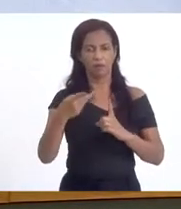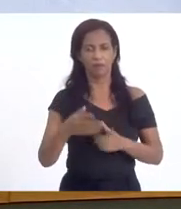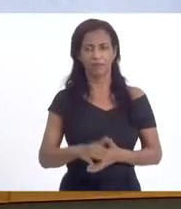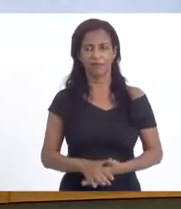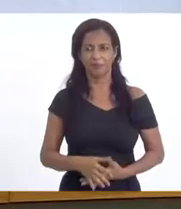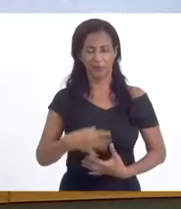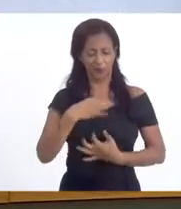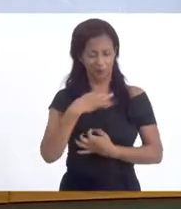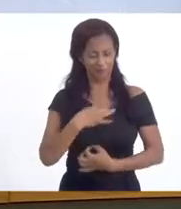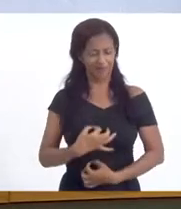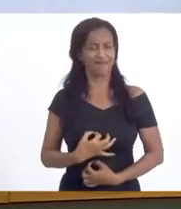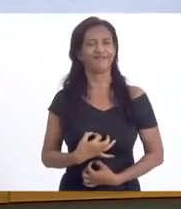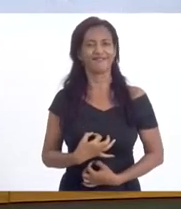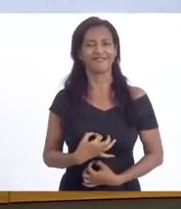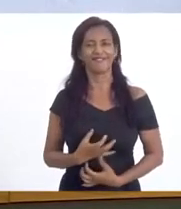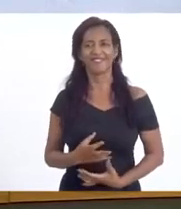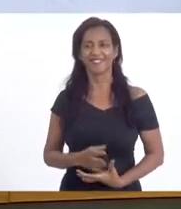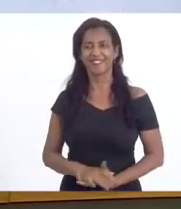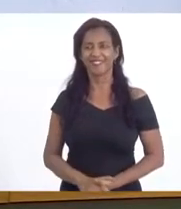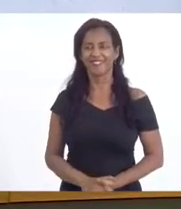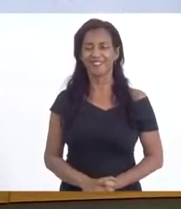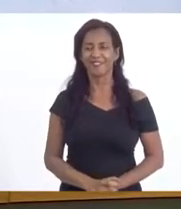Está elegante, elegante.